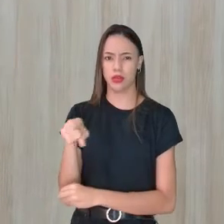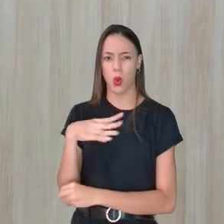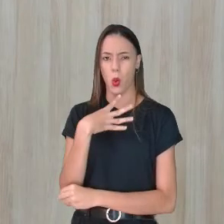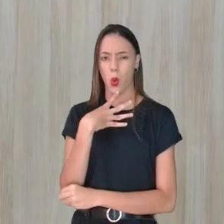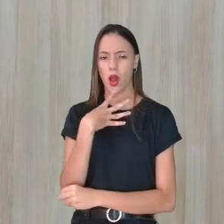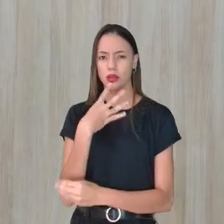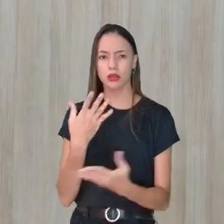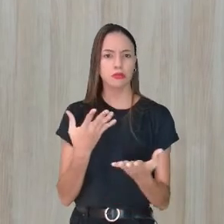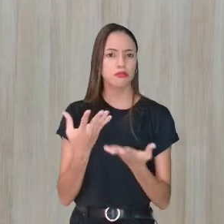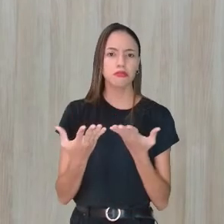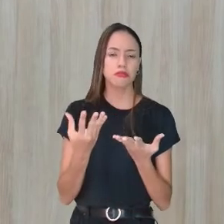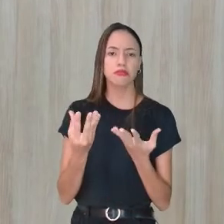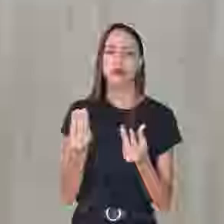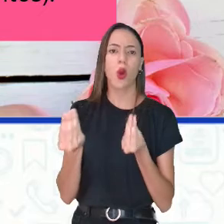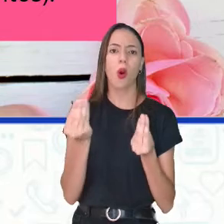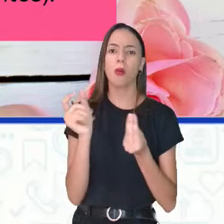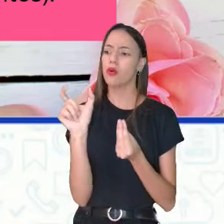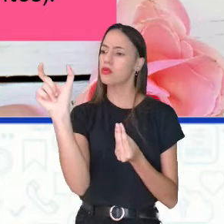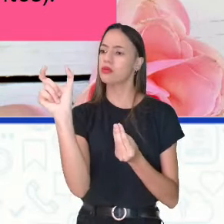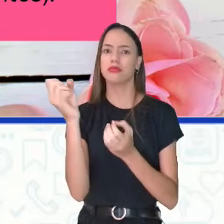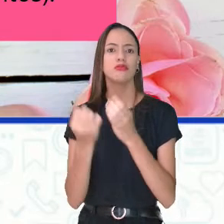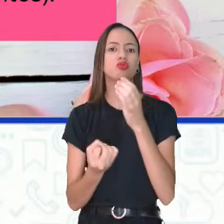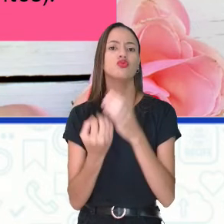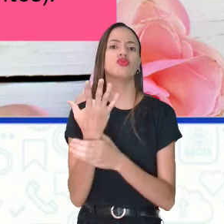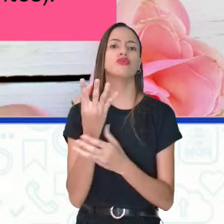a origem da palavra argumento?